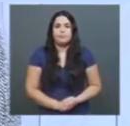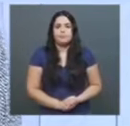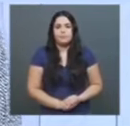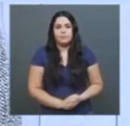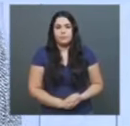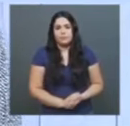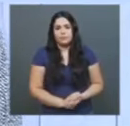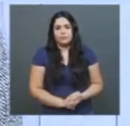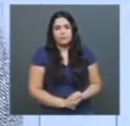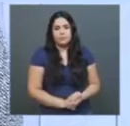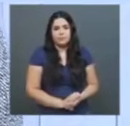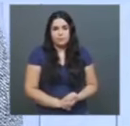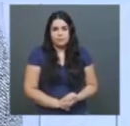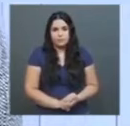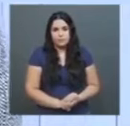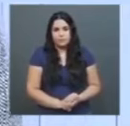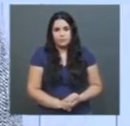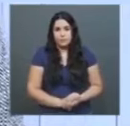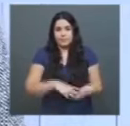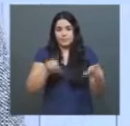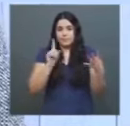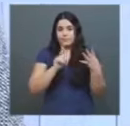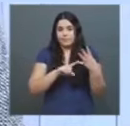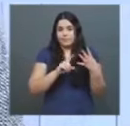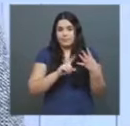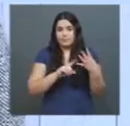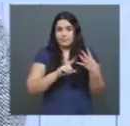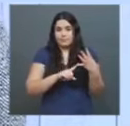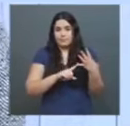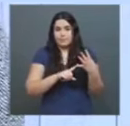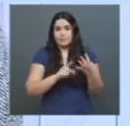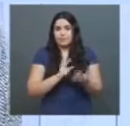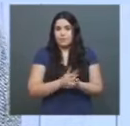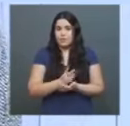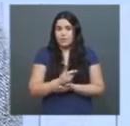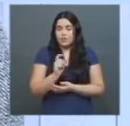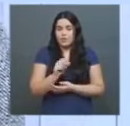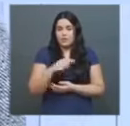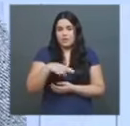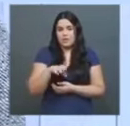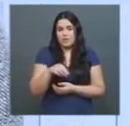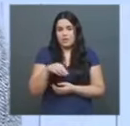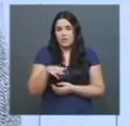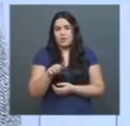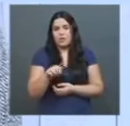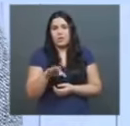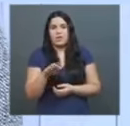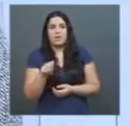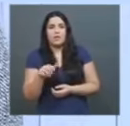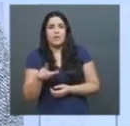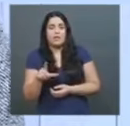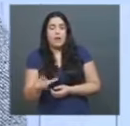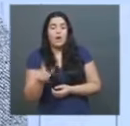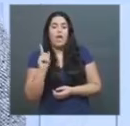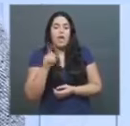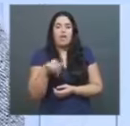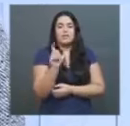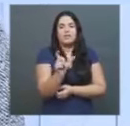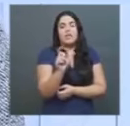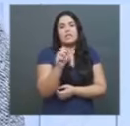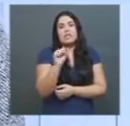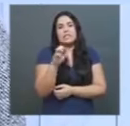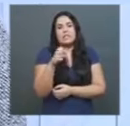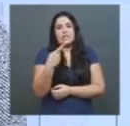até um ano de idade. E em seguida, continuamos com as causas neonatais, que são a sepse neonatal e outras